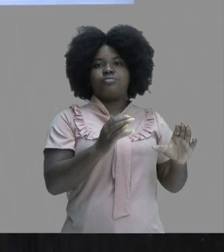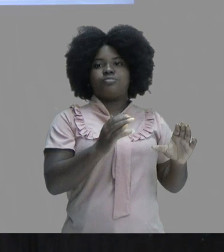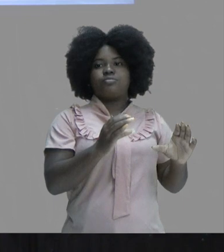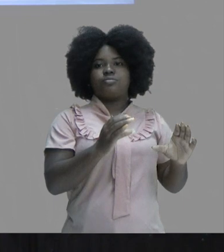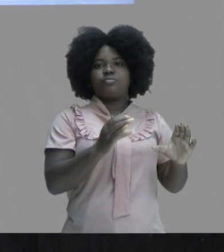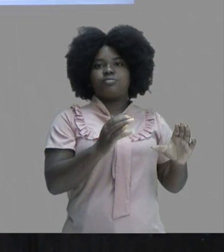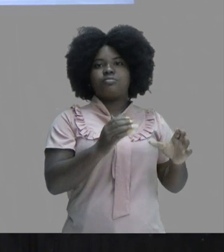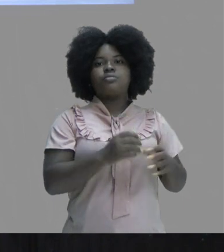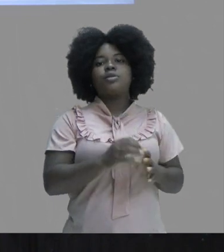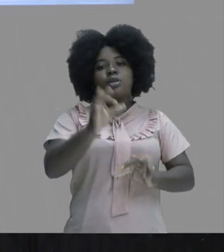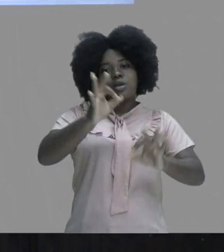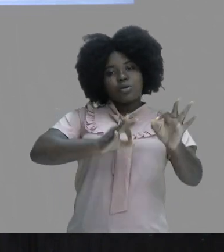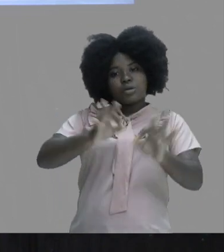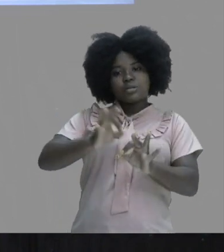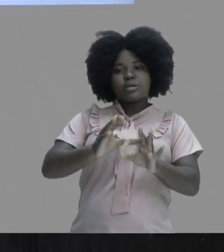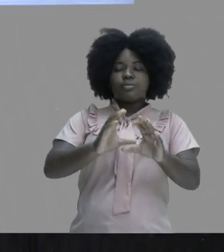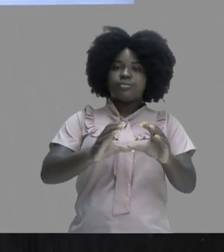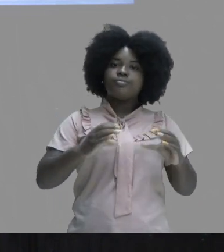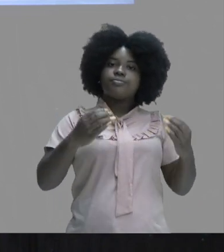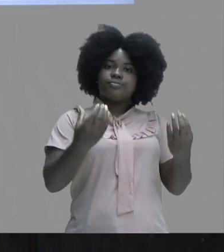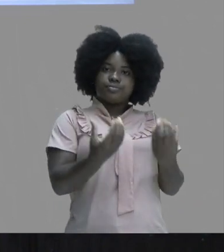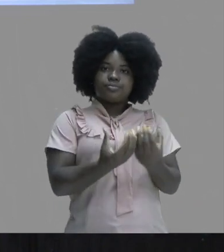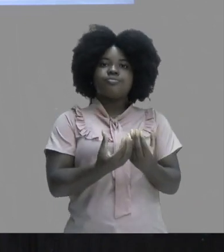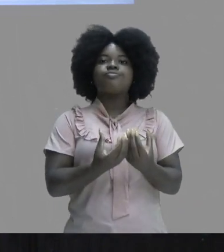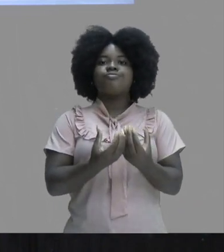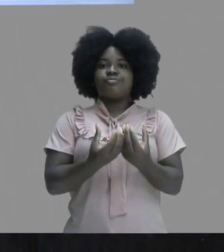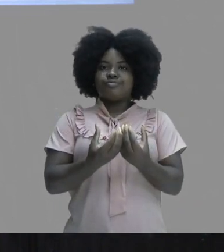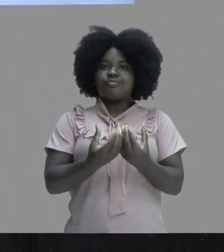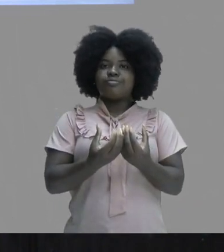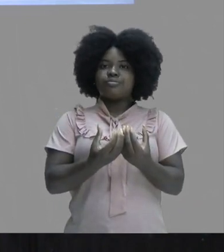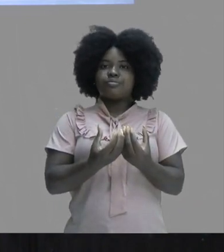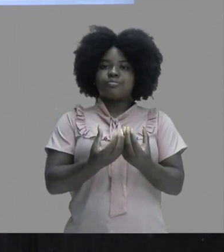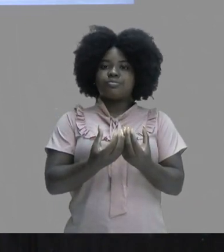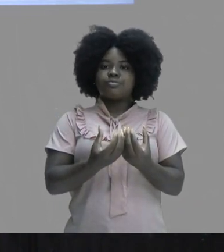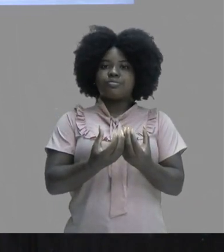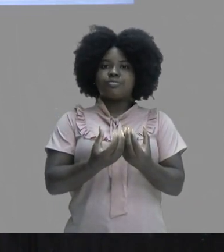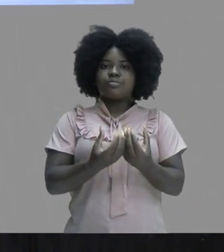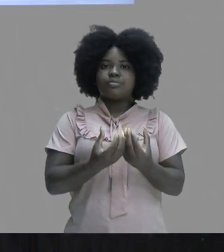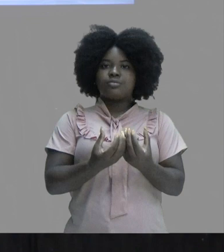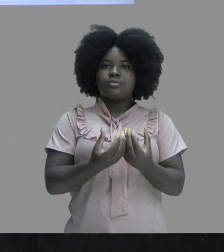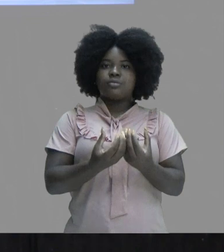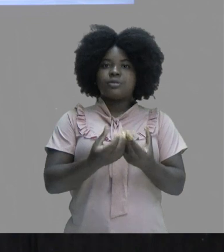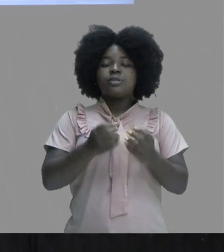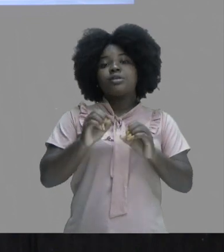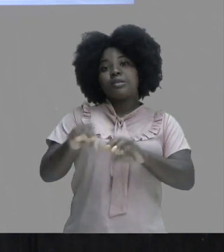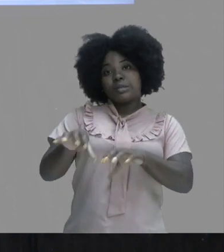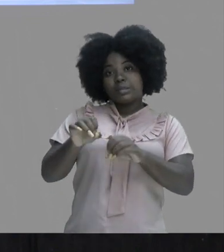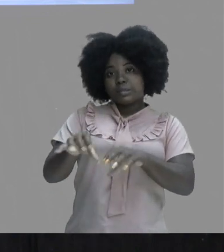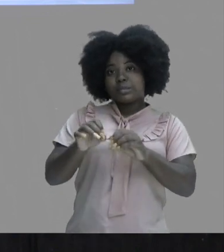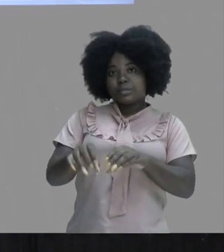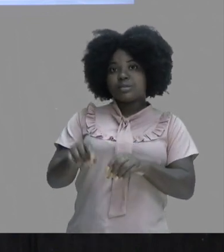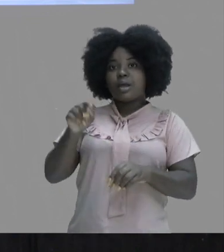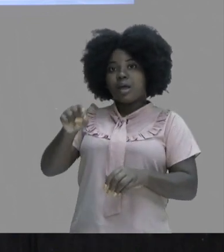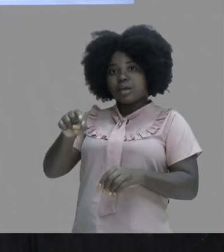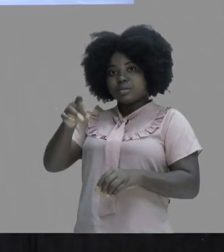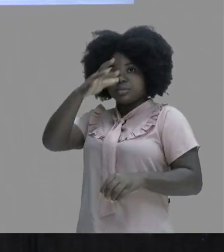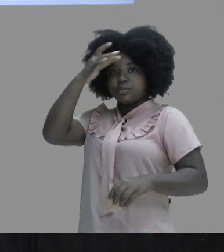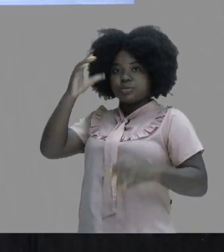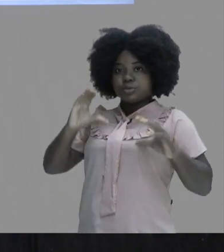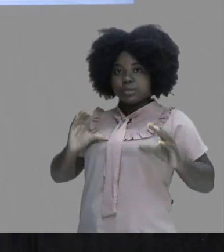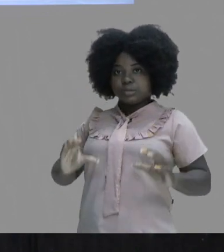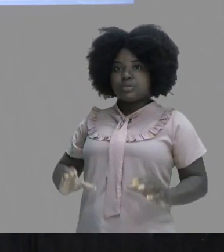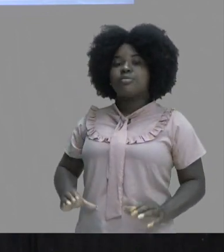um conjunto de leis, por uma Carta Magna, que estabelecem a esses cidadãos direitos de ordem política, de